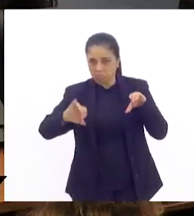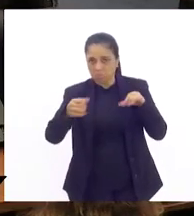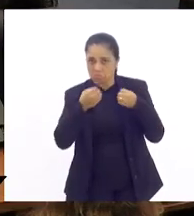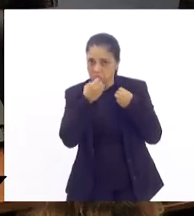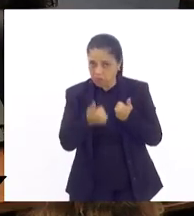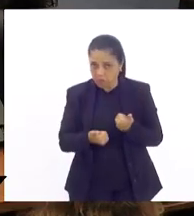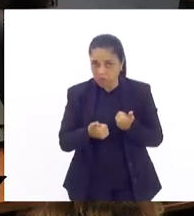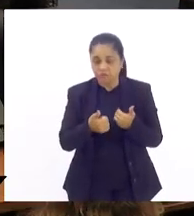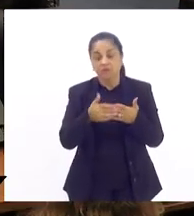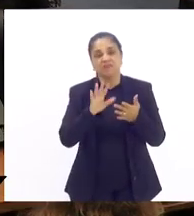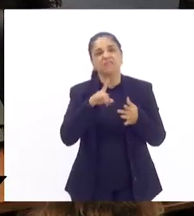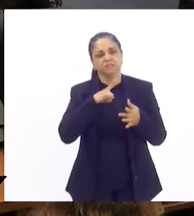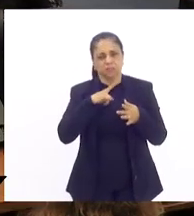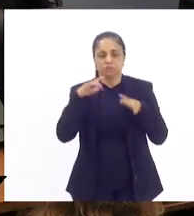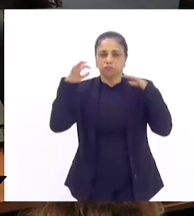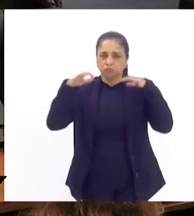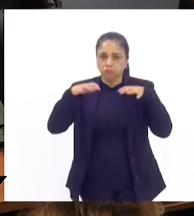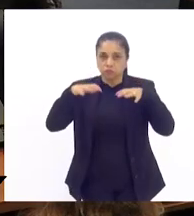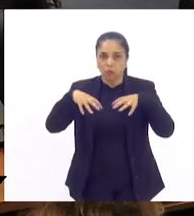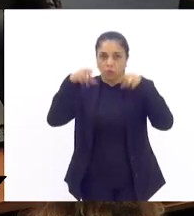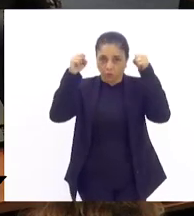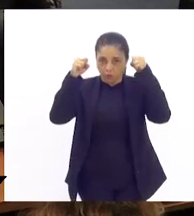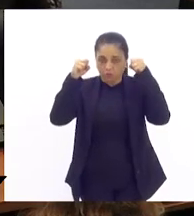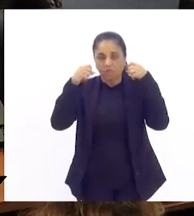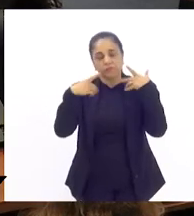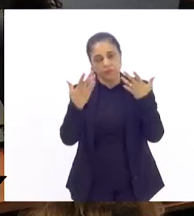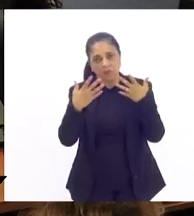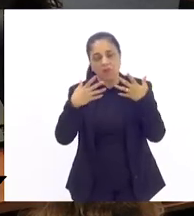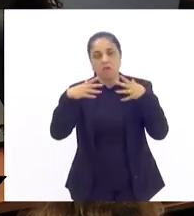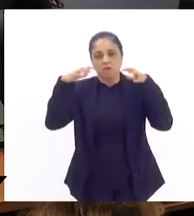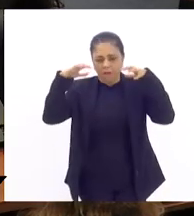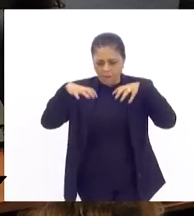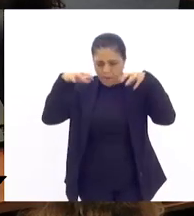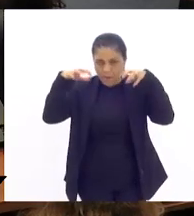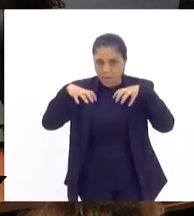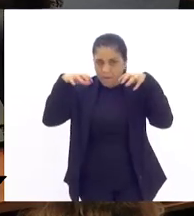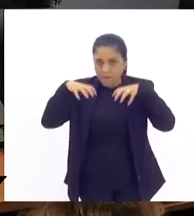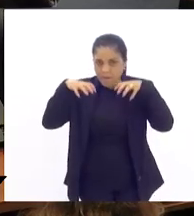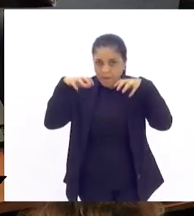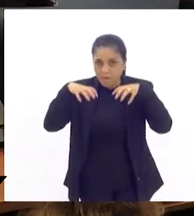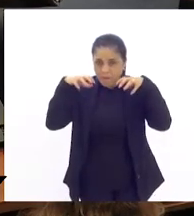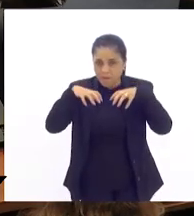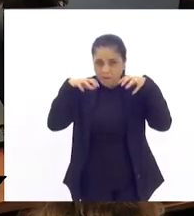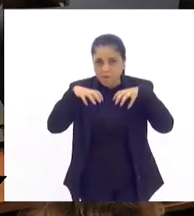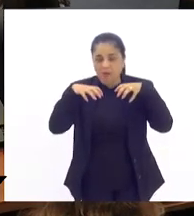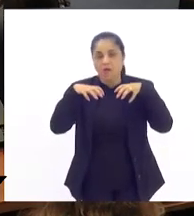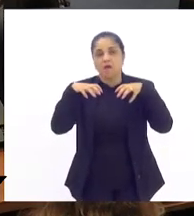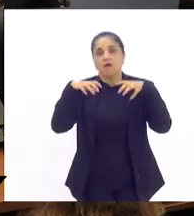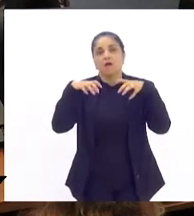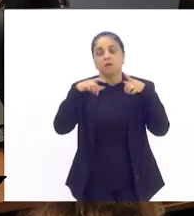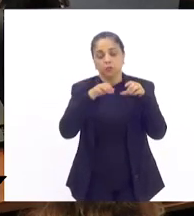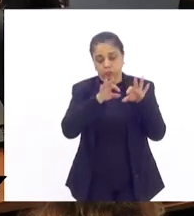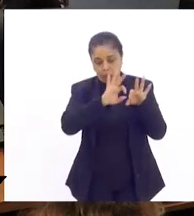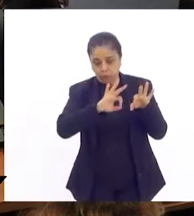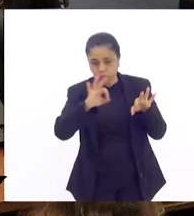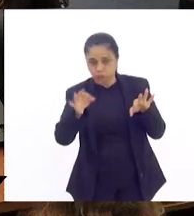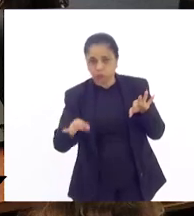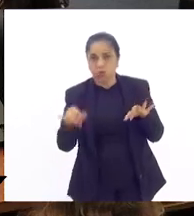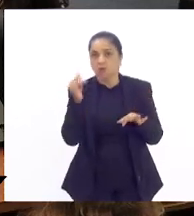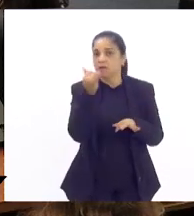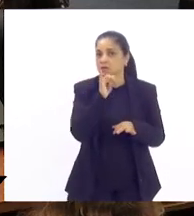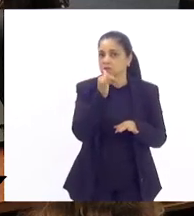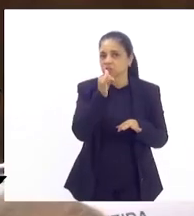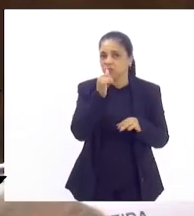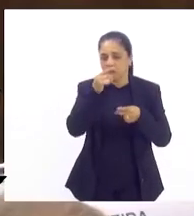estiagem muito grande, né, que está havendo, aumento de chuvas. Isso tem desligado, derrubado bastante o sistema de energia